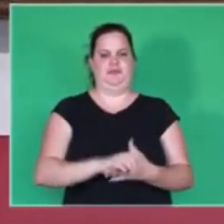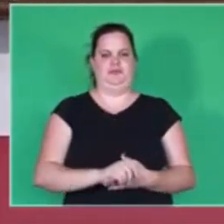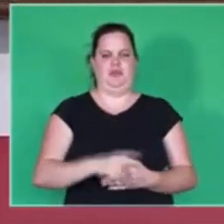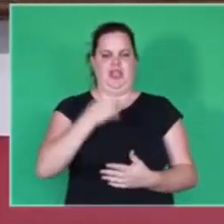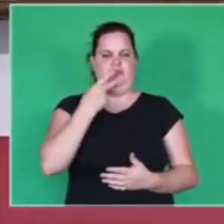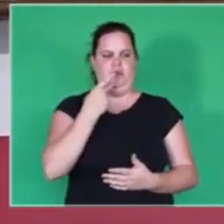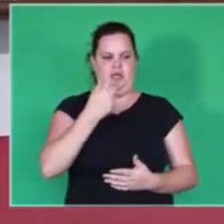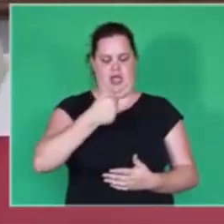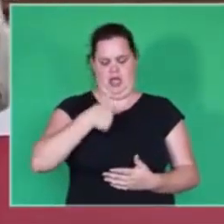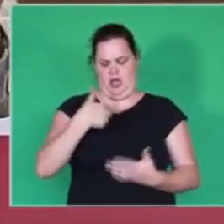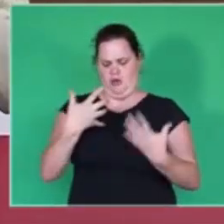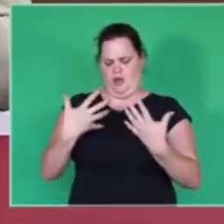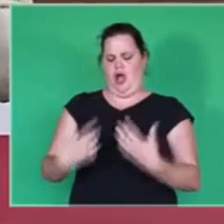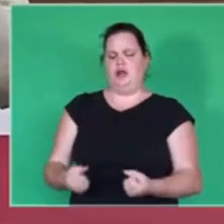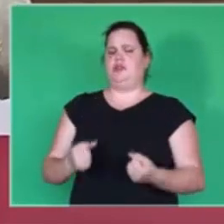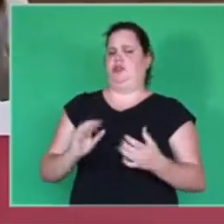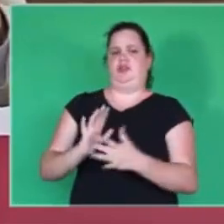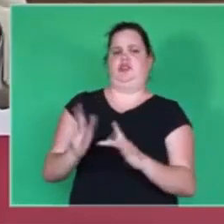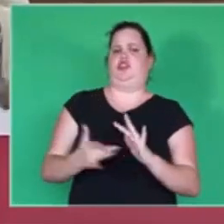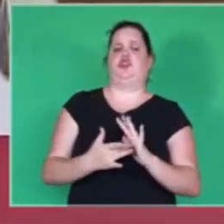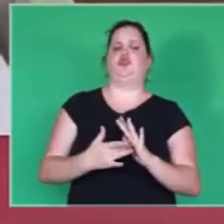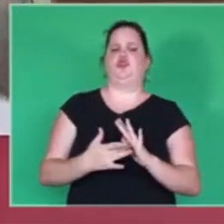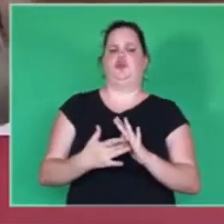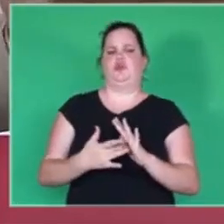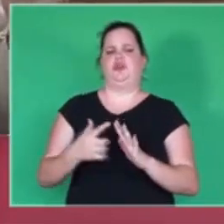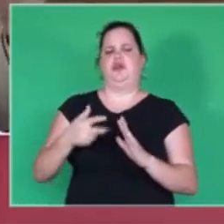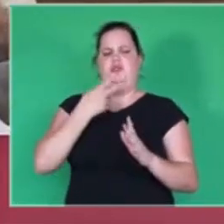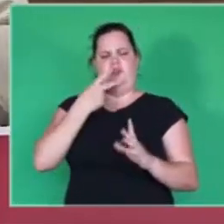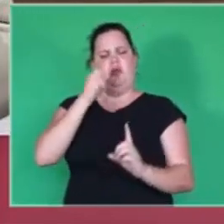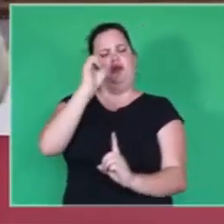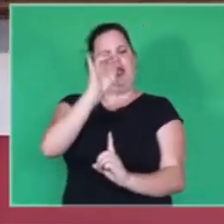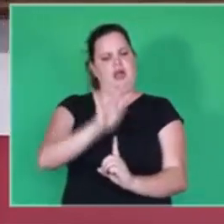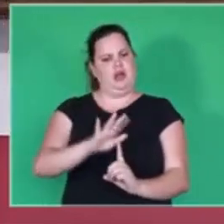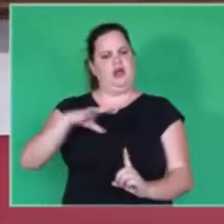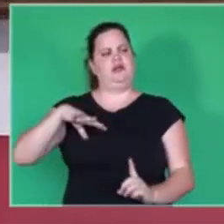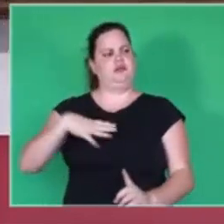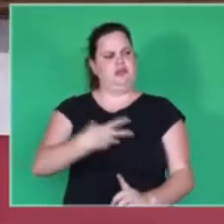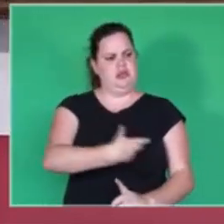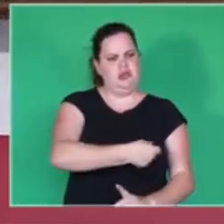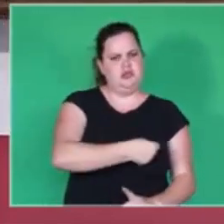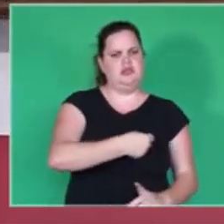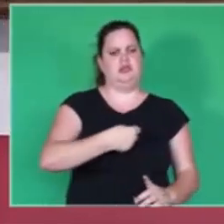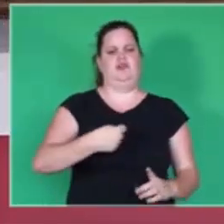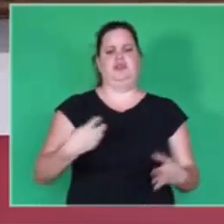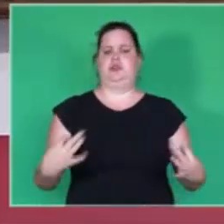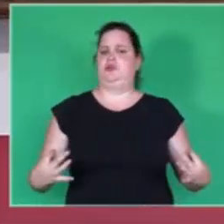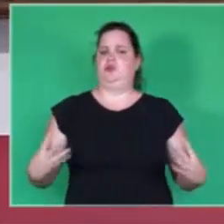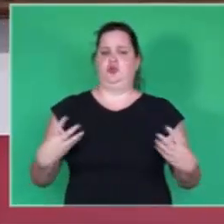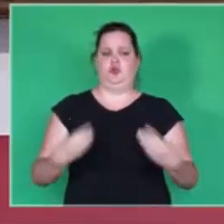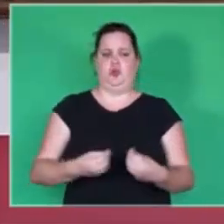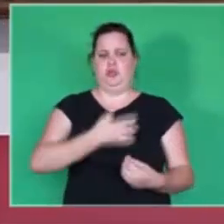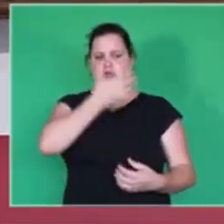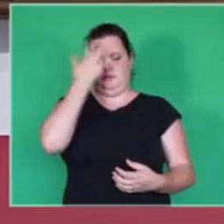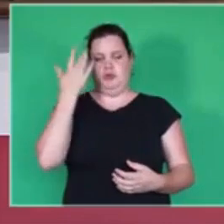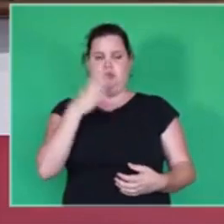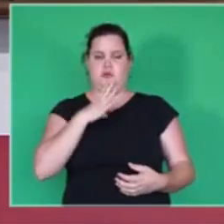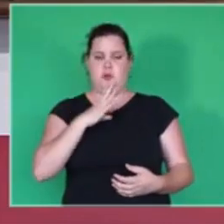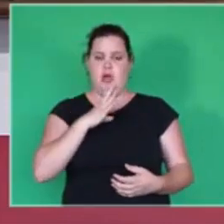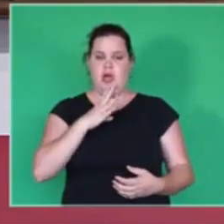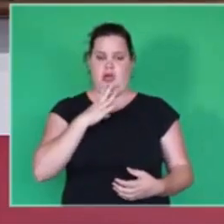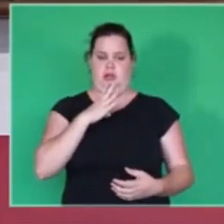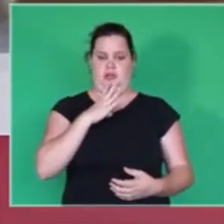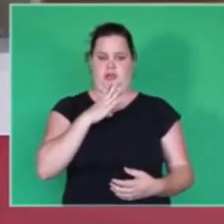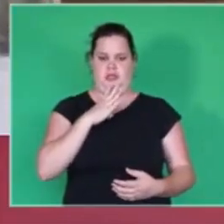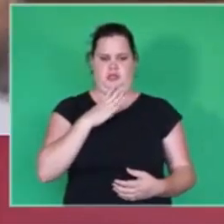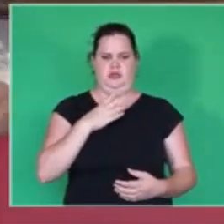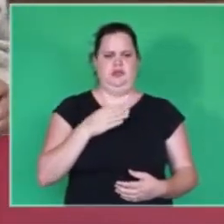convertido. E falou que Jesus, a graça, a salvação, aquilo que muita gente conhece hoje dentro dos meios